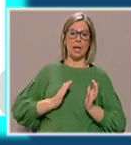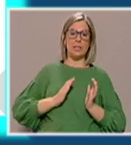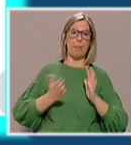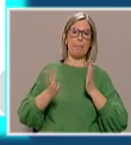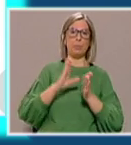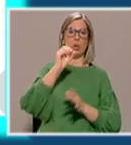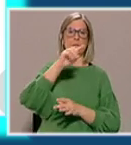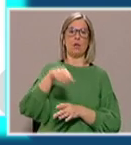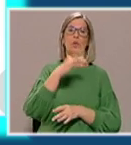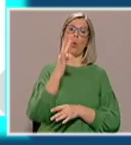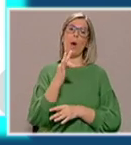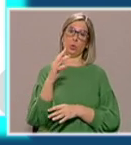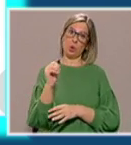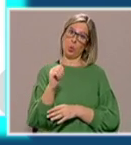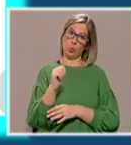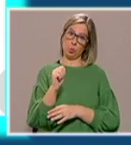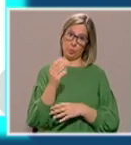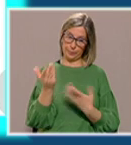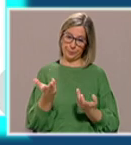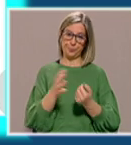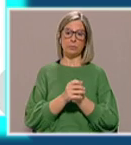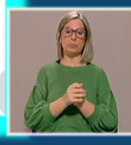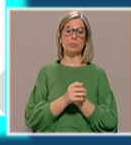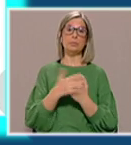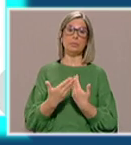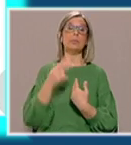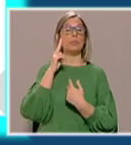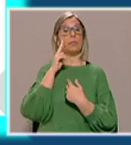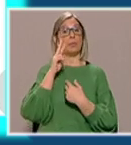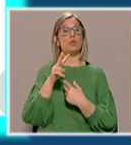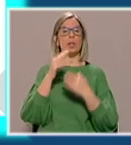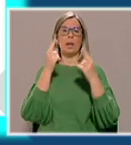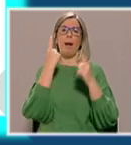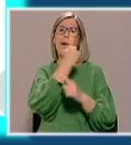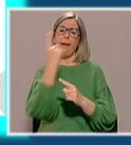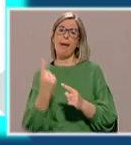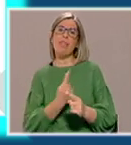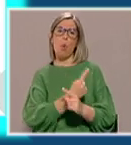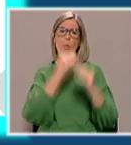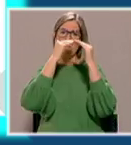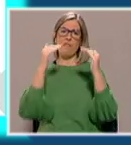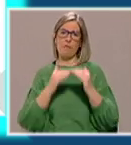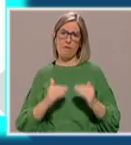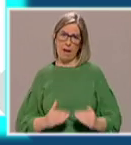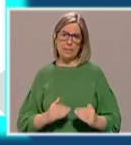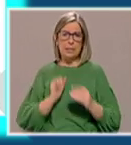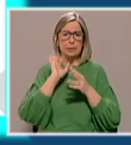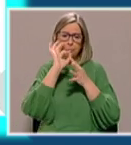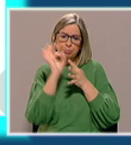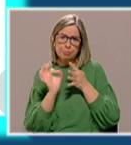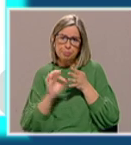0,4 segundos. Vamos então agora ver cada uma destas fases e o que é que acontece mais